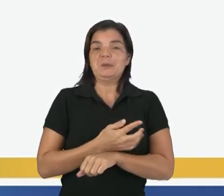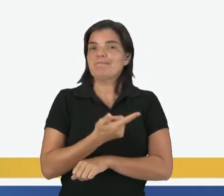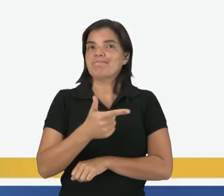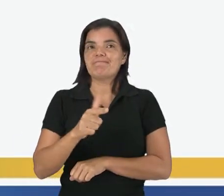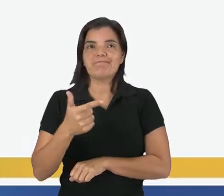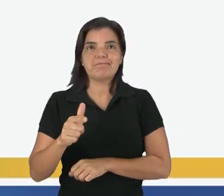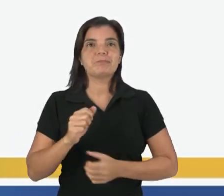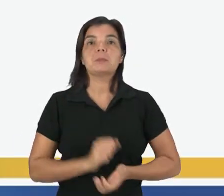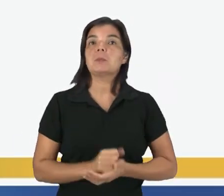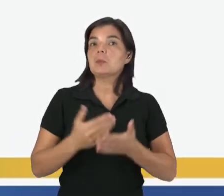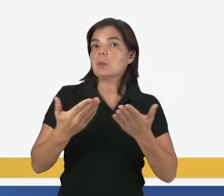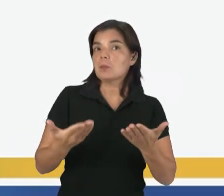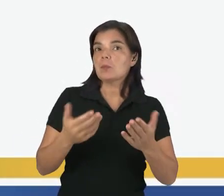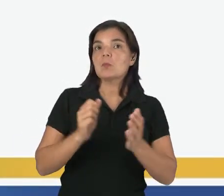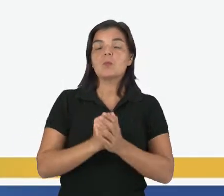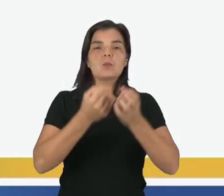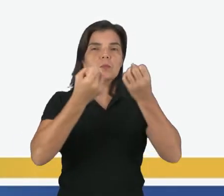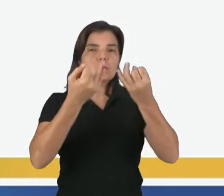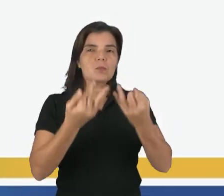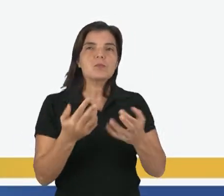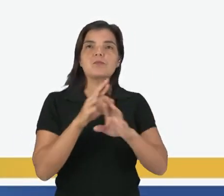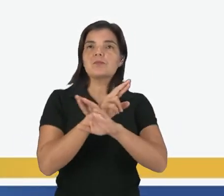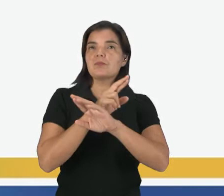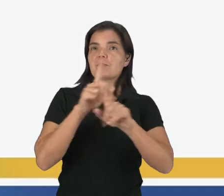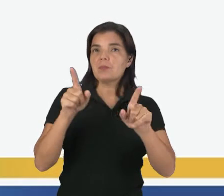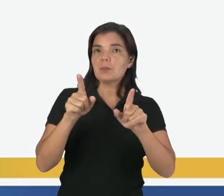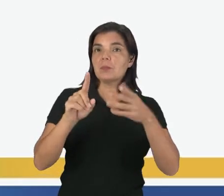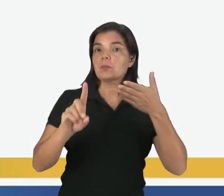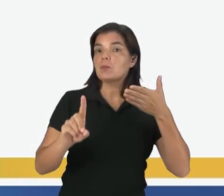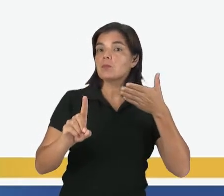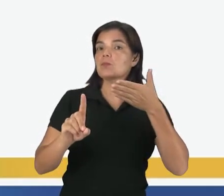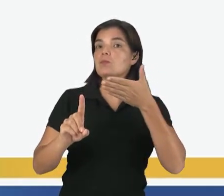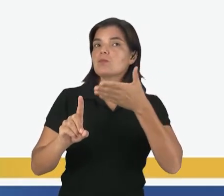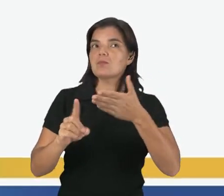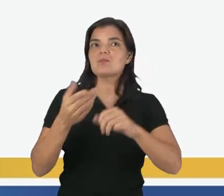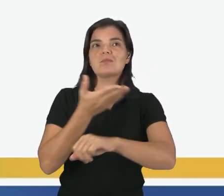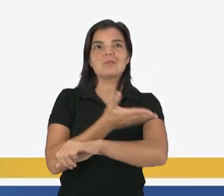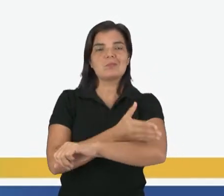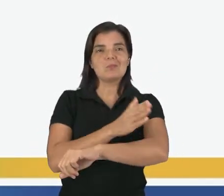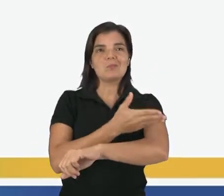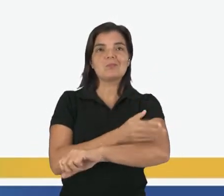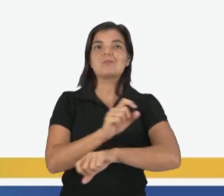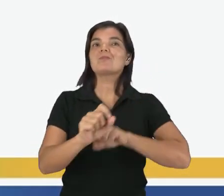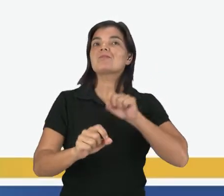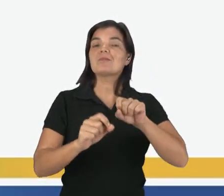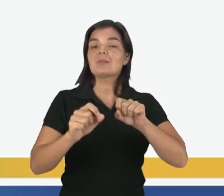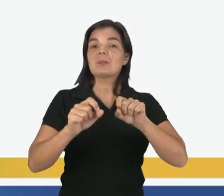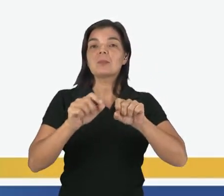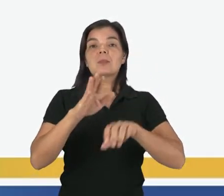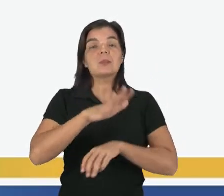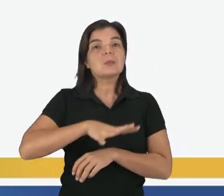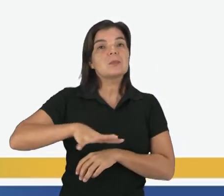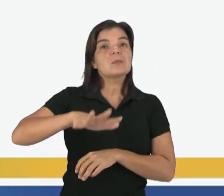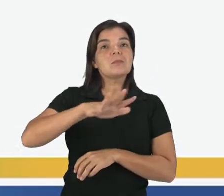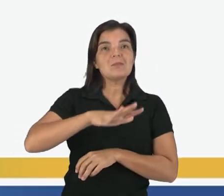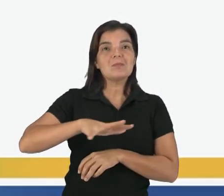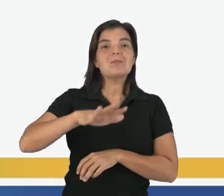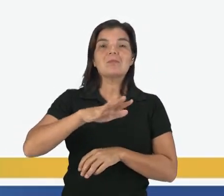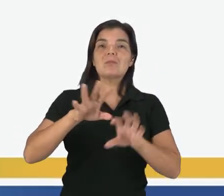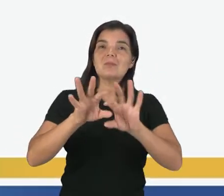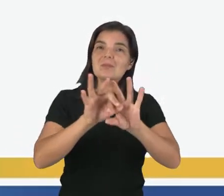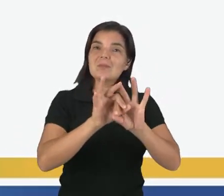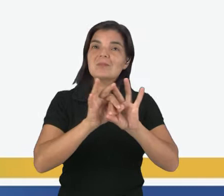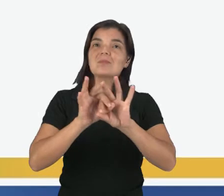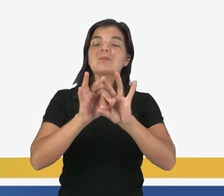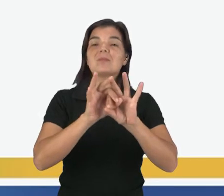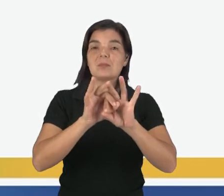a intolerância. Entretanto, quando falamos de diferenças, o foco dessa prática se dá, em